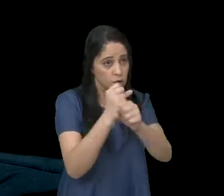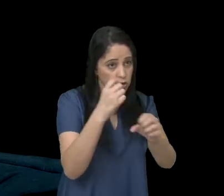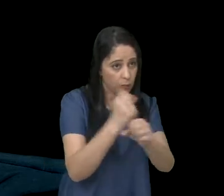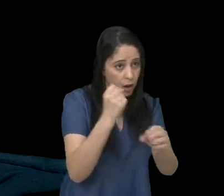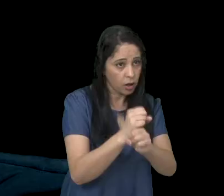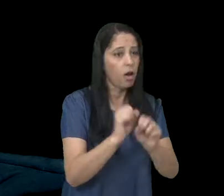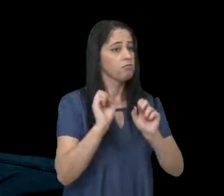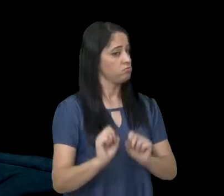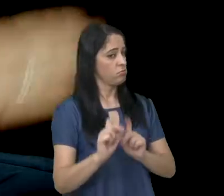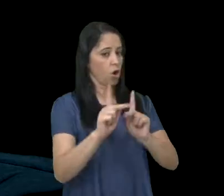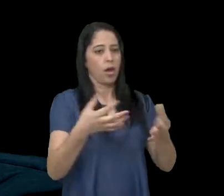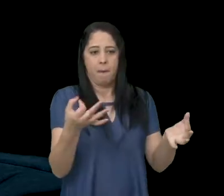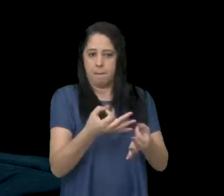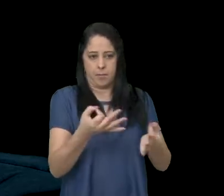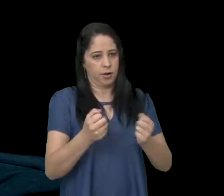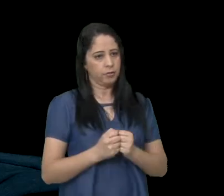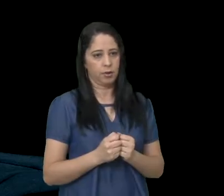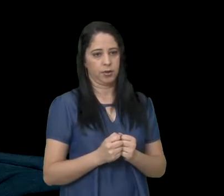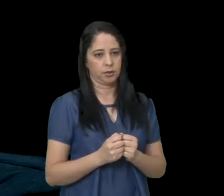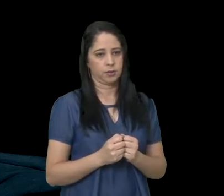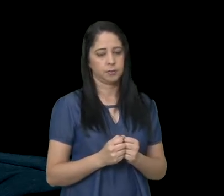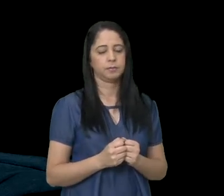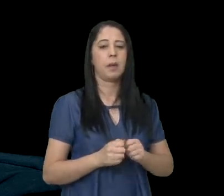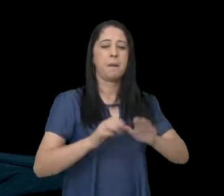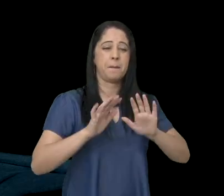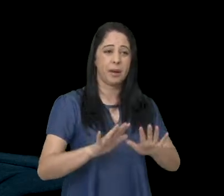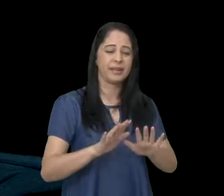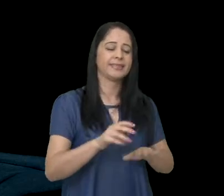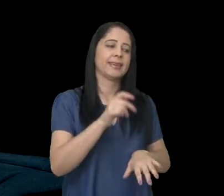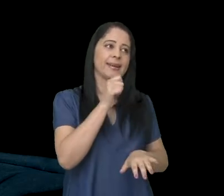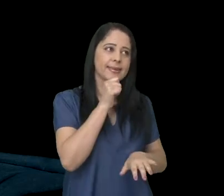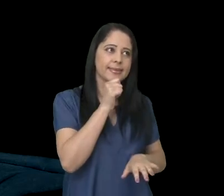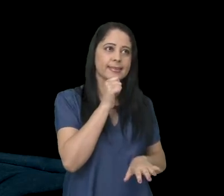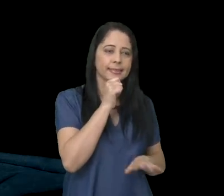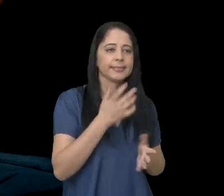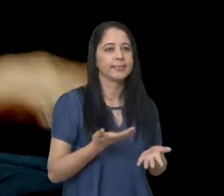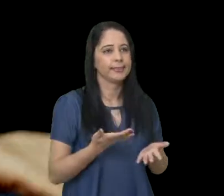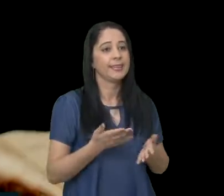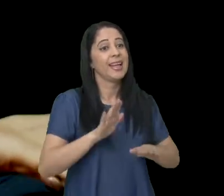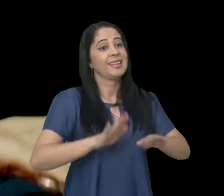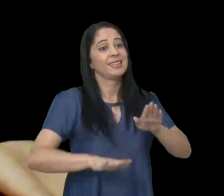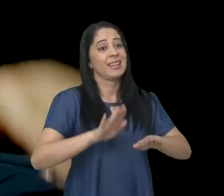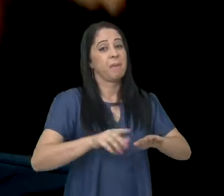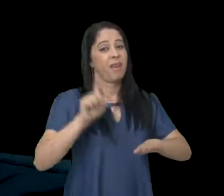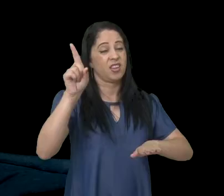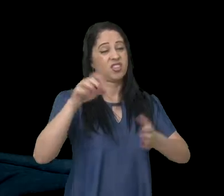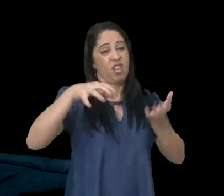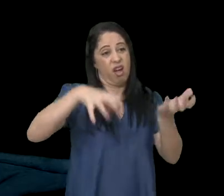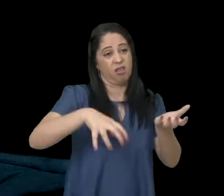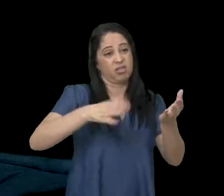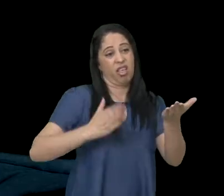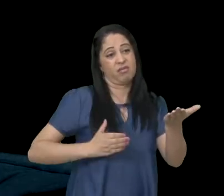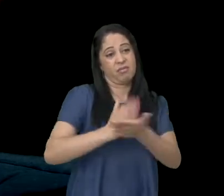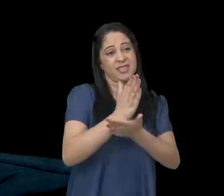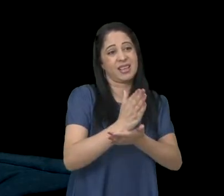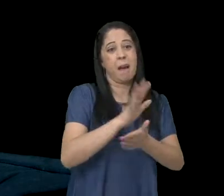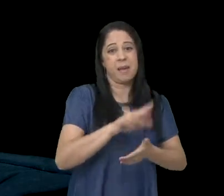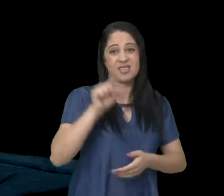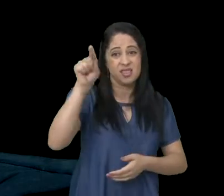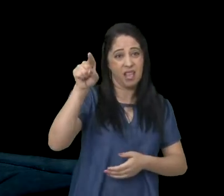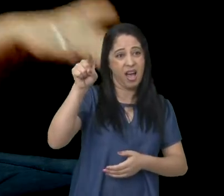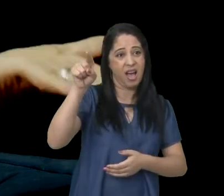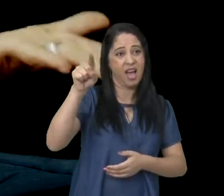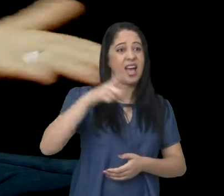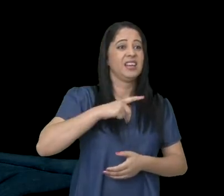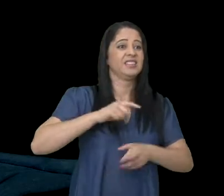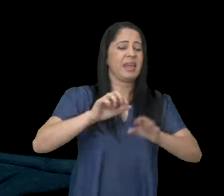deputadas, vereadoras, prefeitas e tudo mais. Mas ainda vai depender do Congresso, que é um Congresso de homens machista,